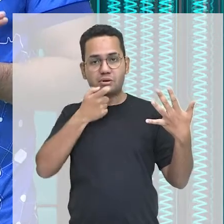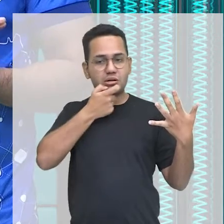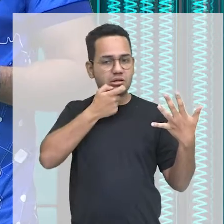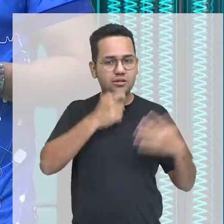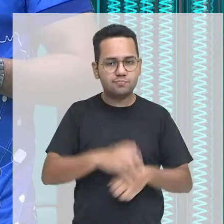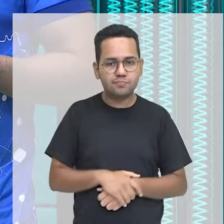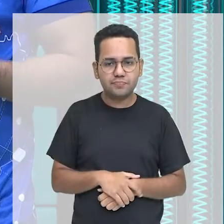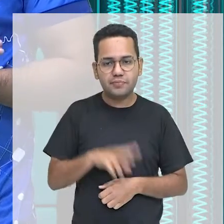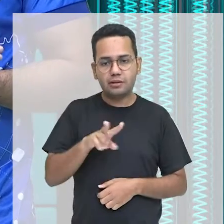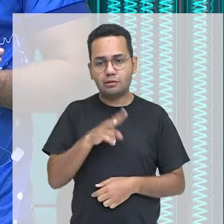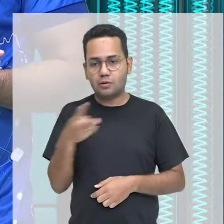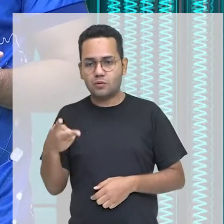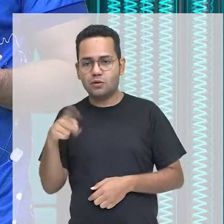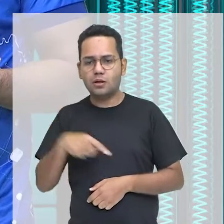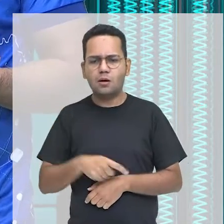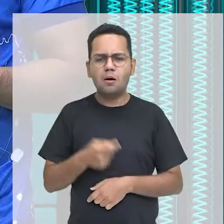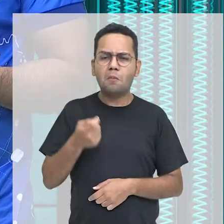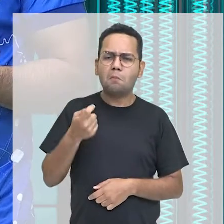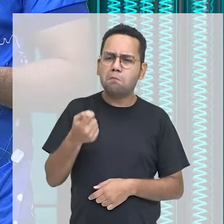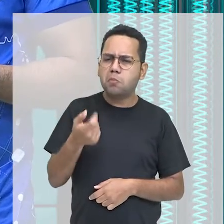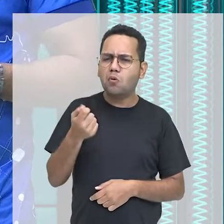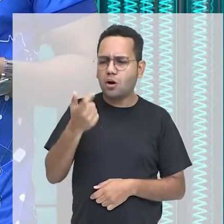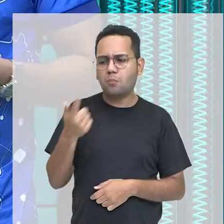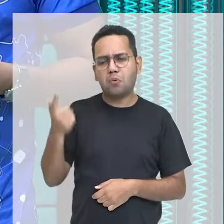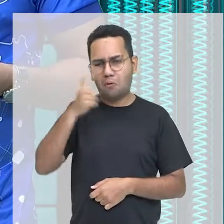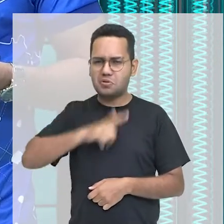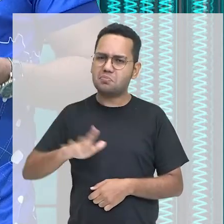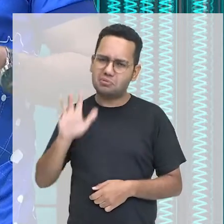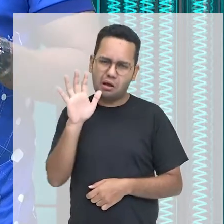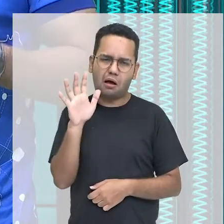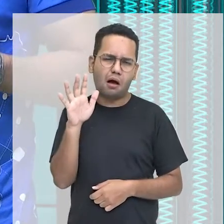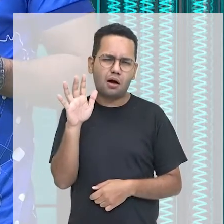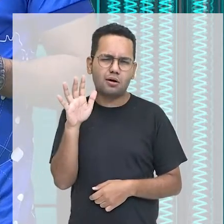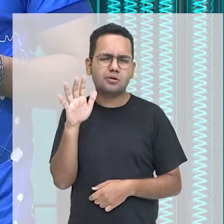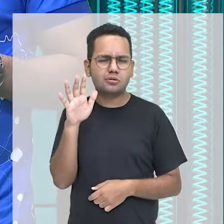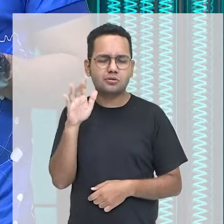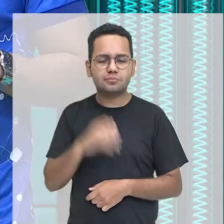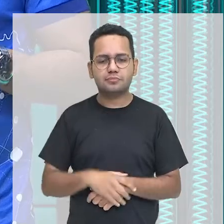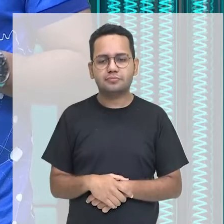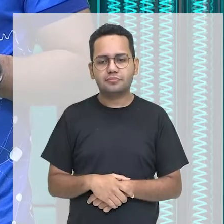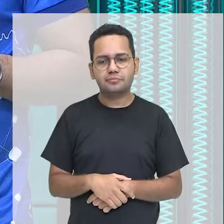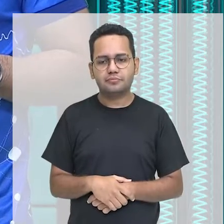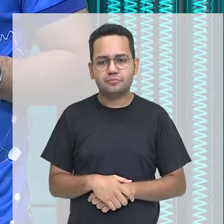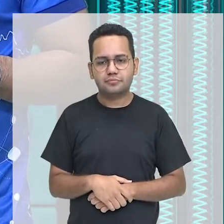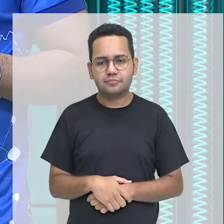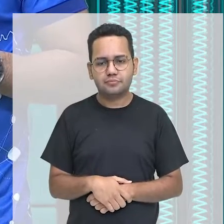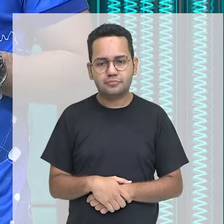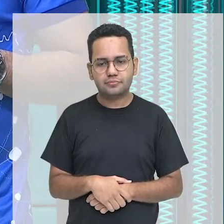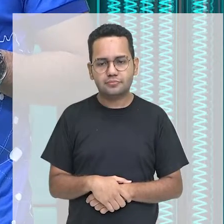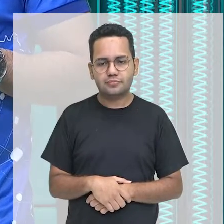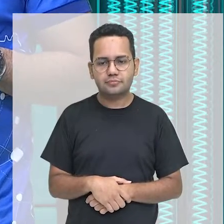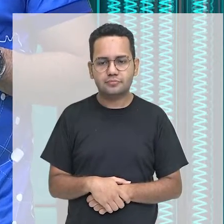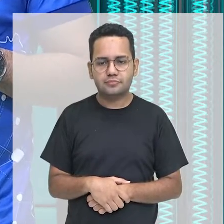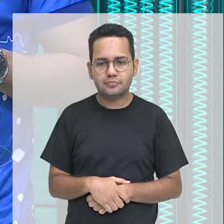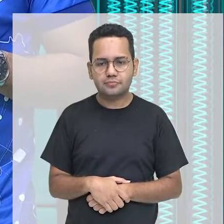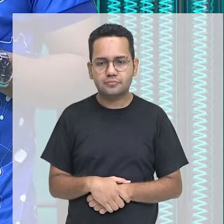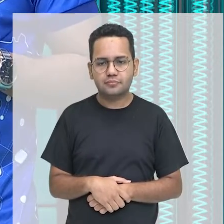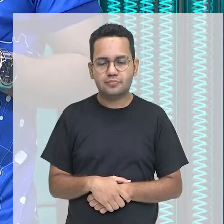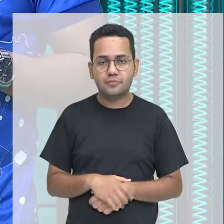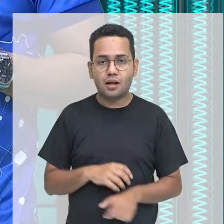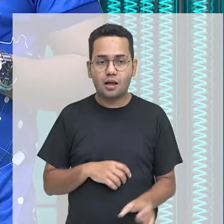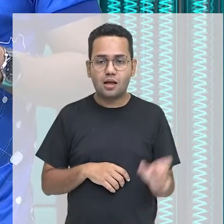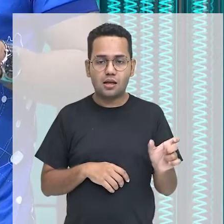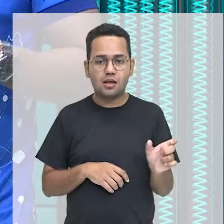menos probabilidade do que o may, tá certo? Então, eu tenho aqui o might, que também é o passado aí desse verbo,